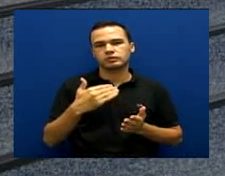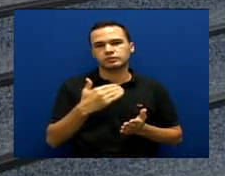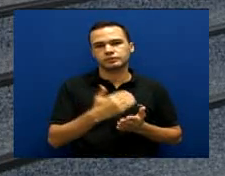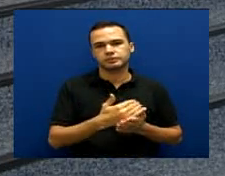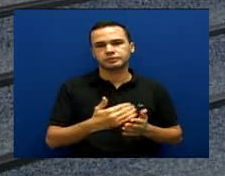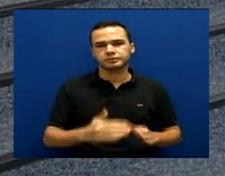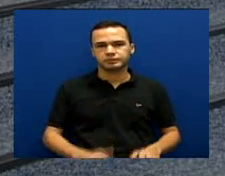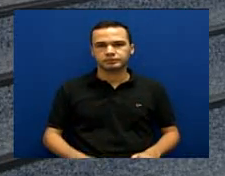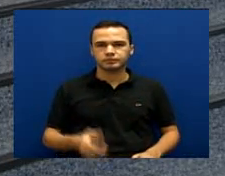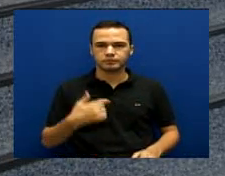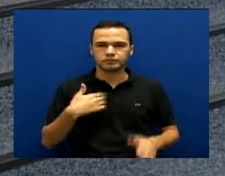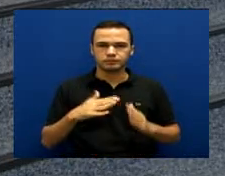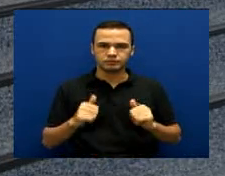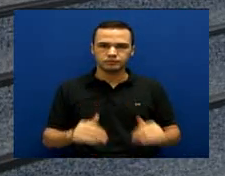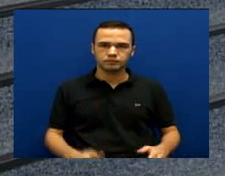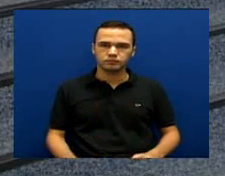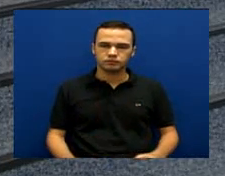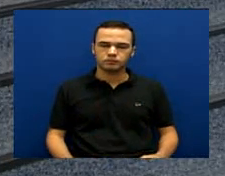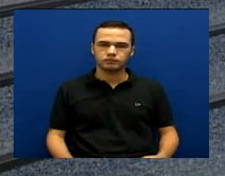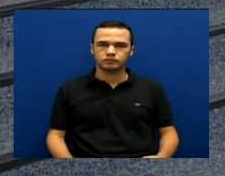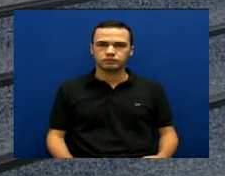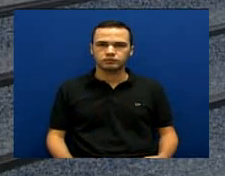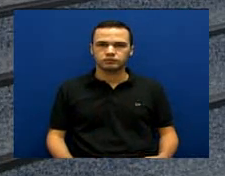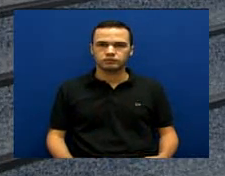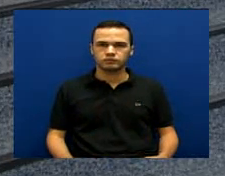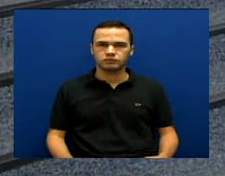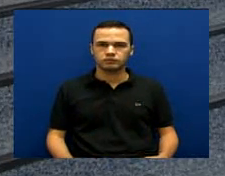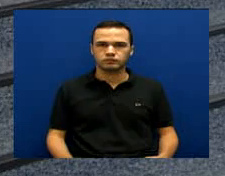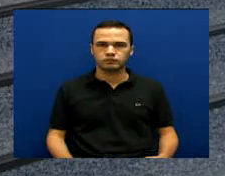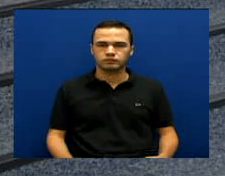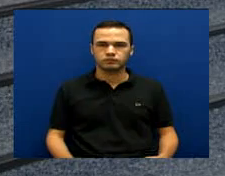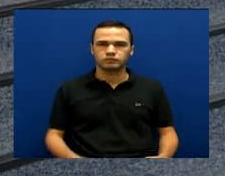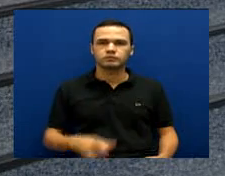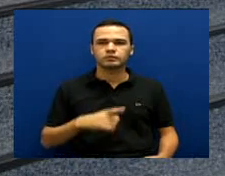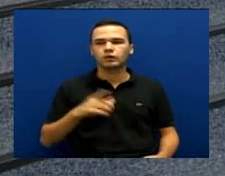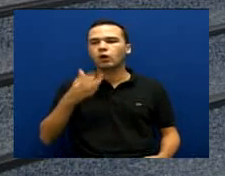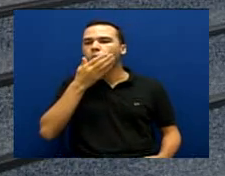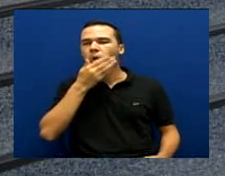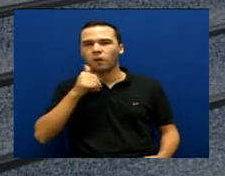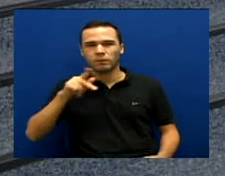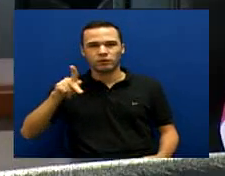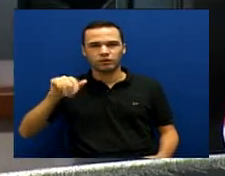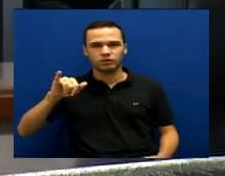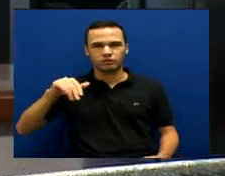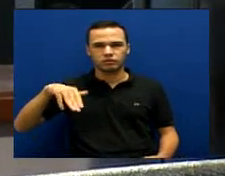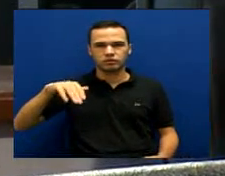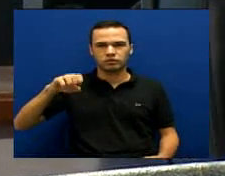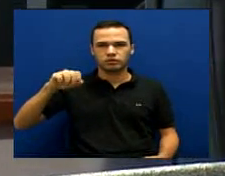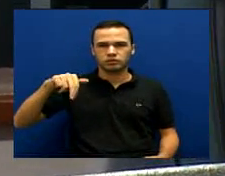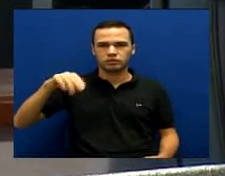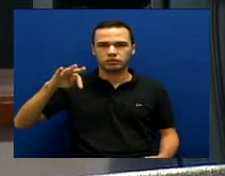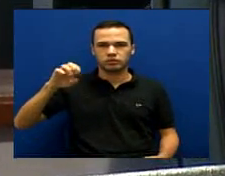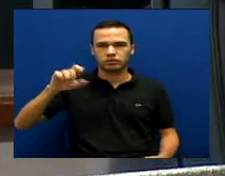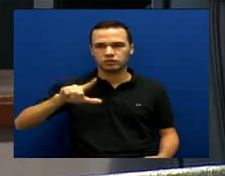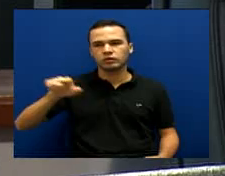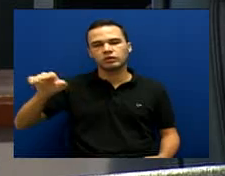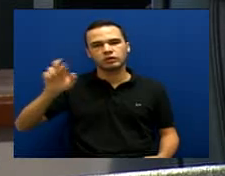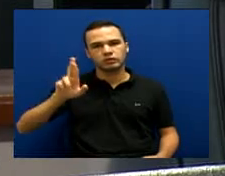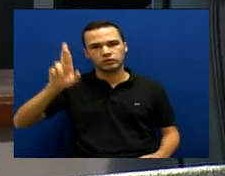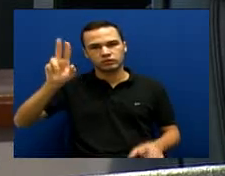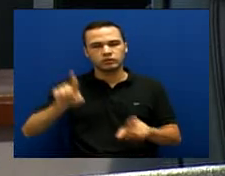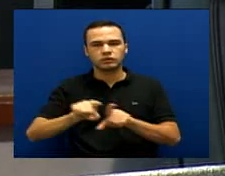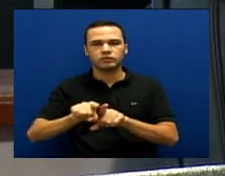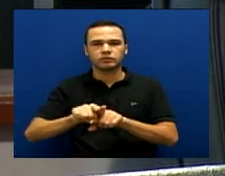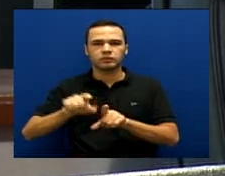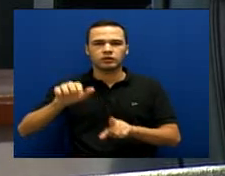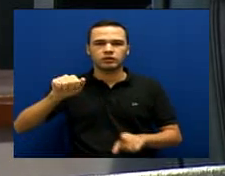tenha parte mas eu queria olhar um tanto pimentel quanto andré que foi gestor geral gestor